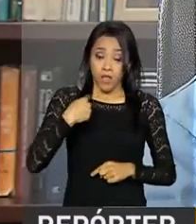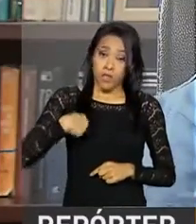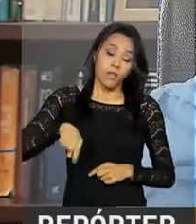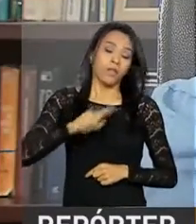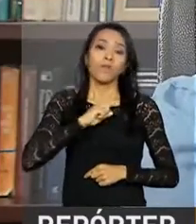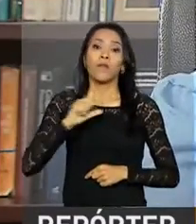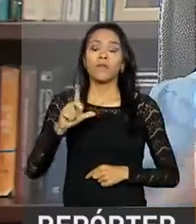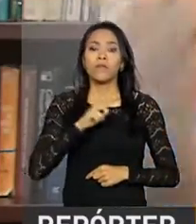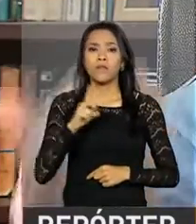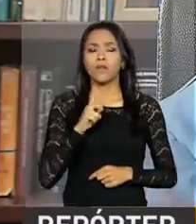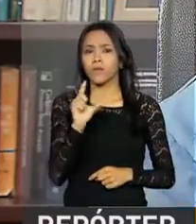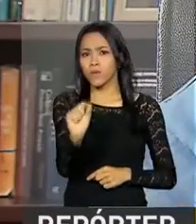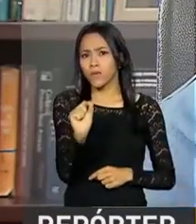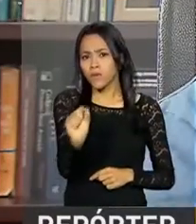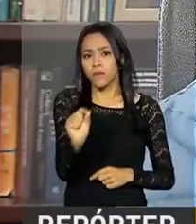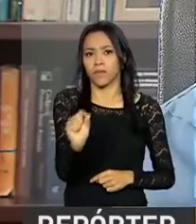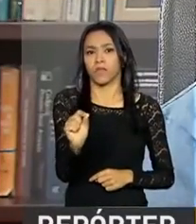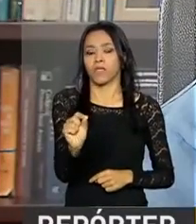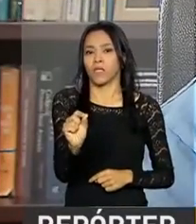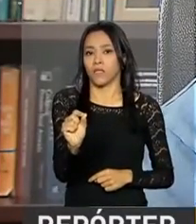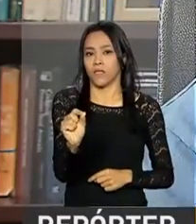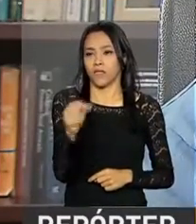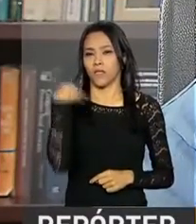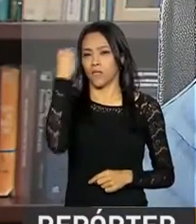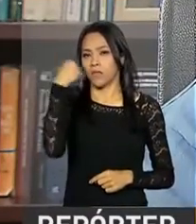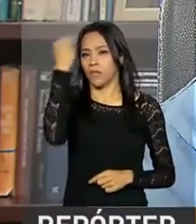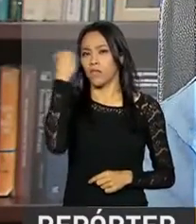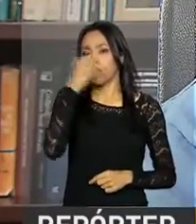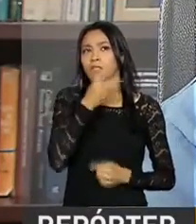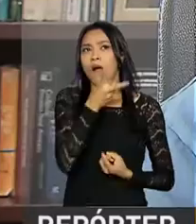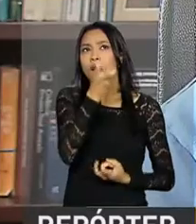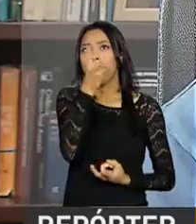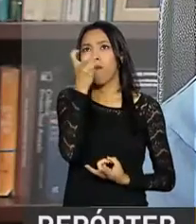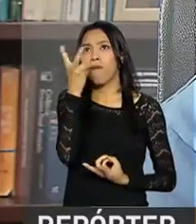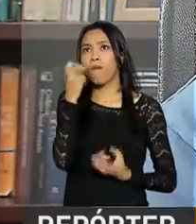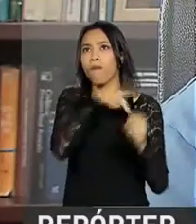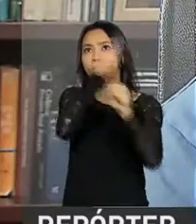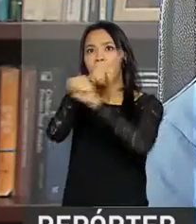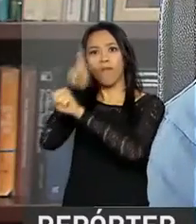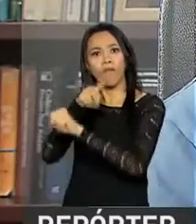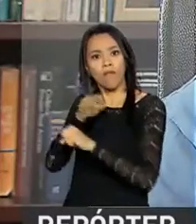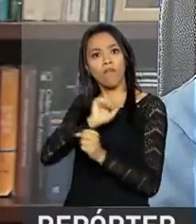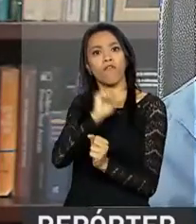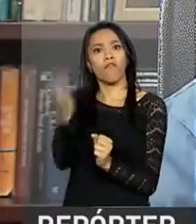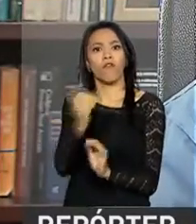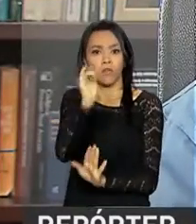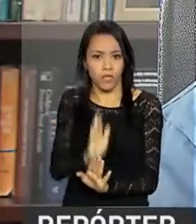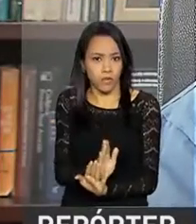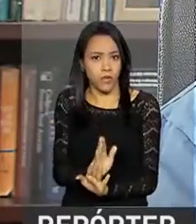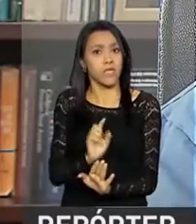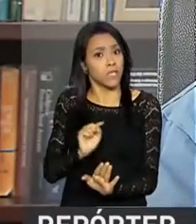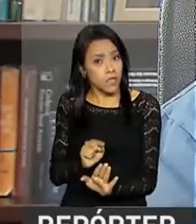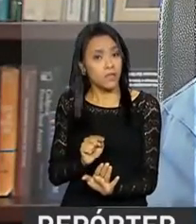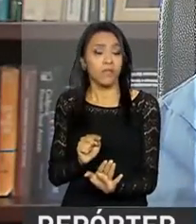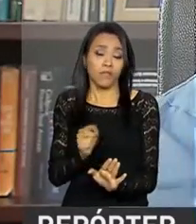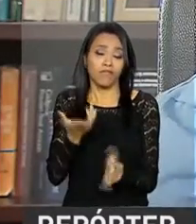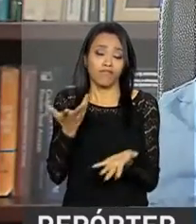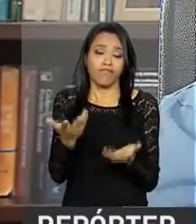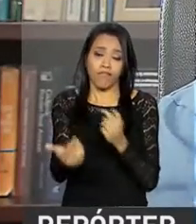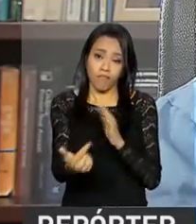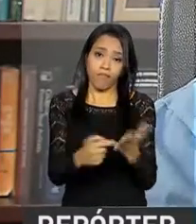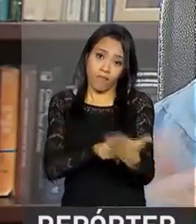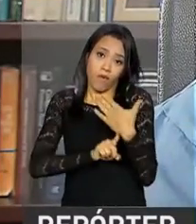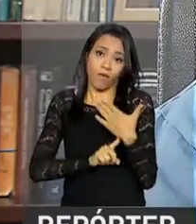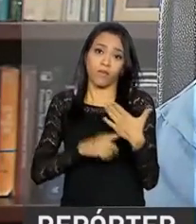consideração e inclusive a experiência internacional ea experiência internacional aponta nesse sentido